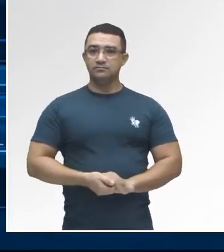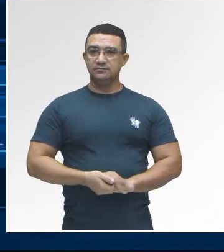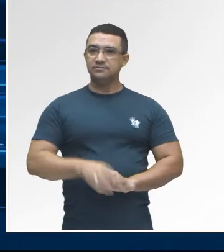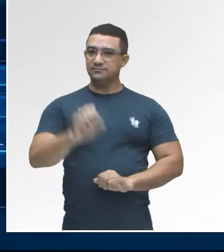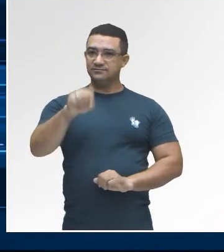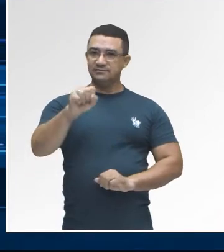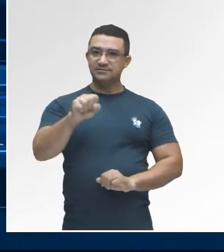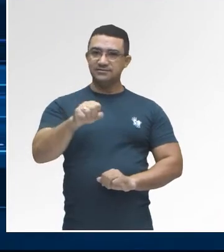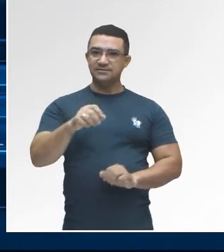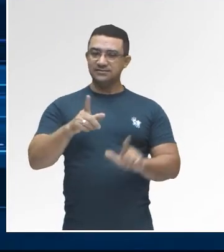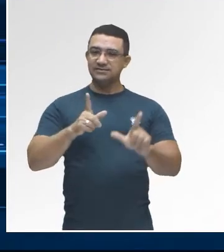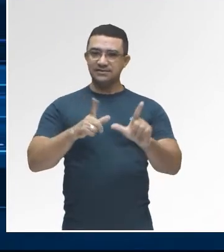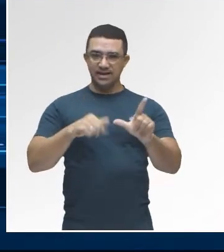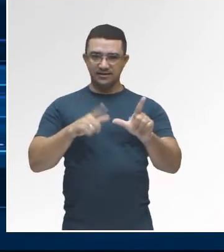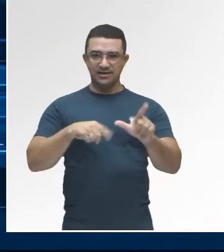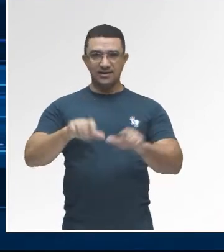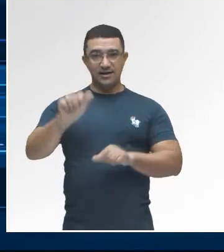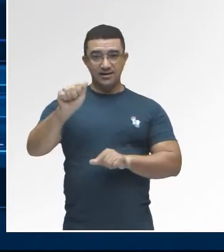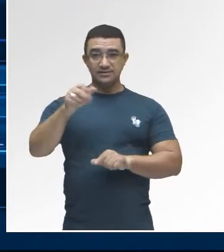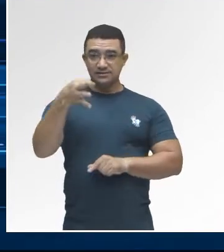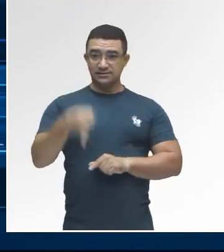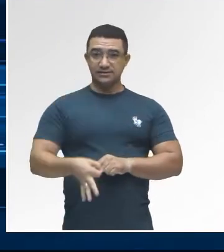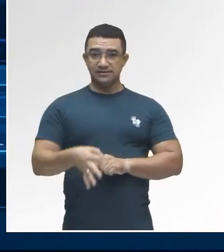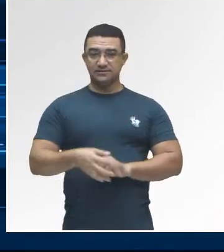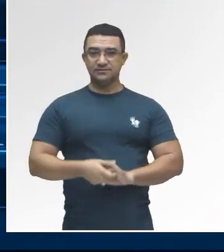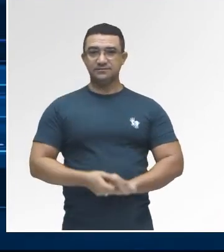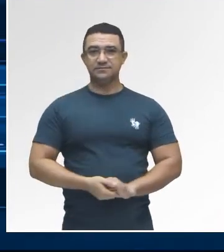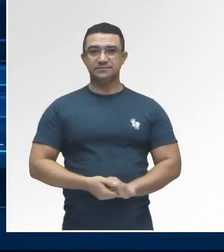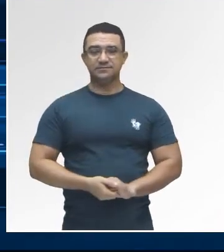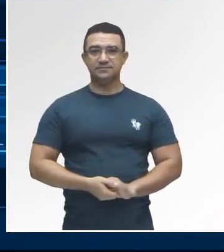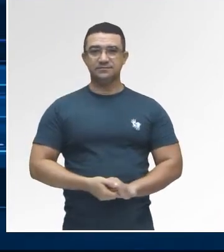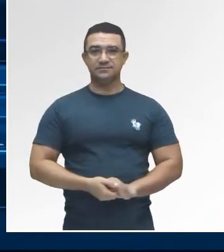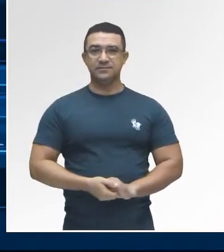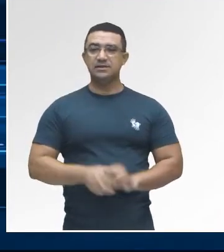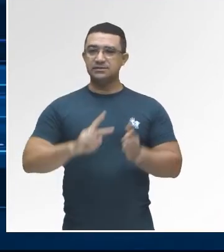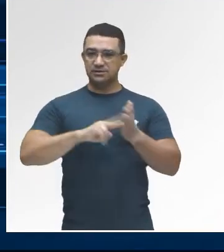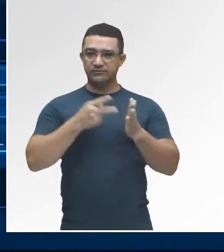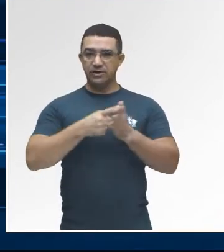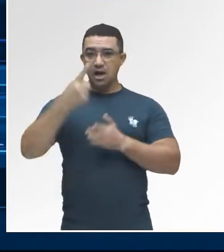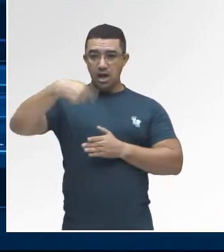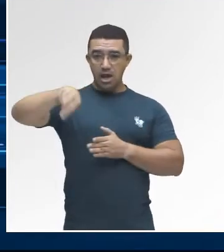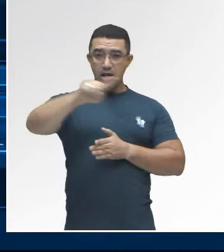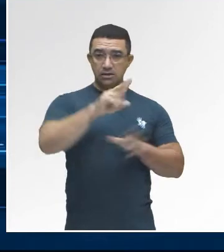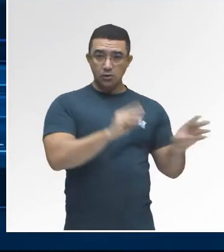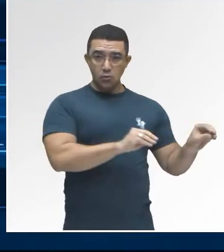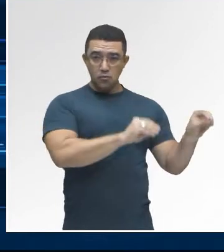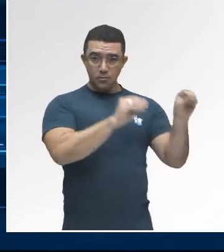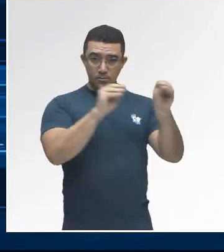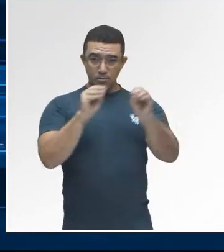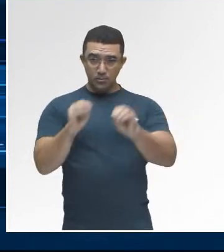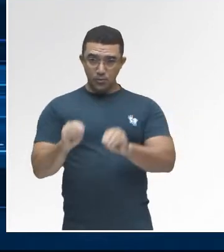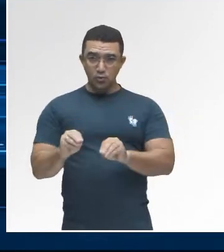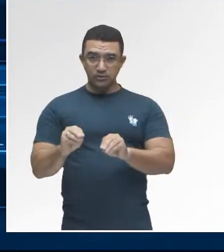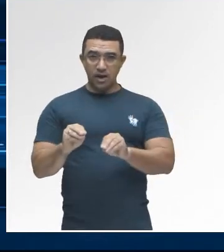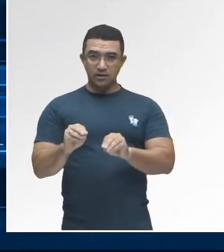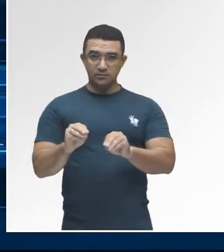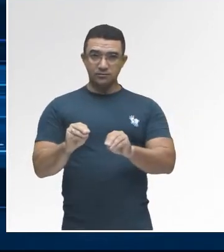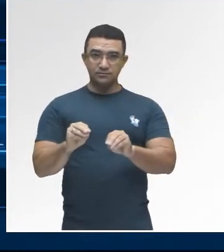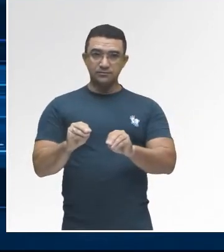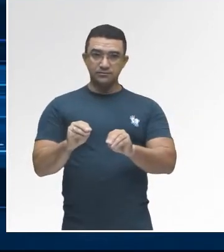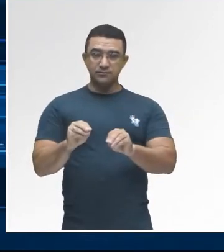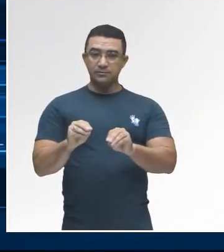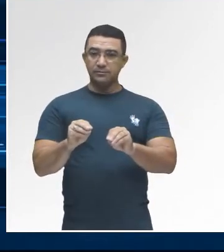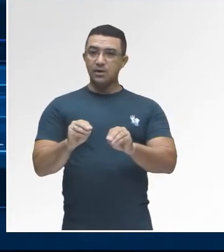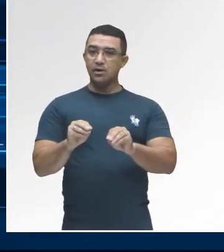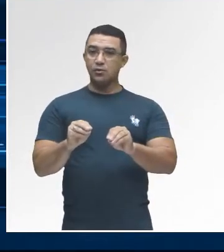Letter A, né? Letra A, they are moving to another house. Eles estão se mudando, né? Moving é se mudar para um